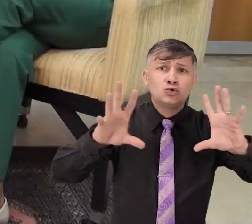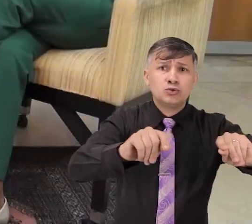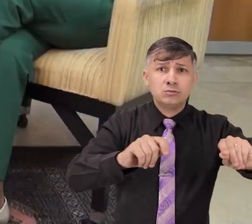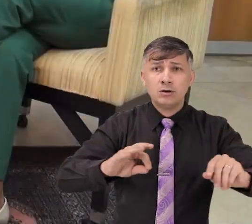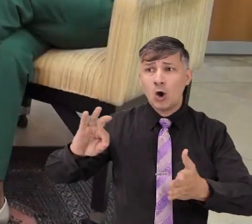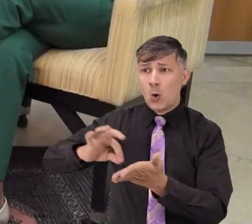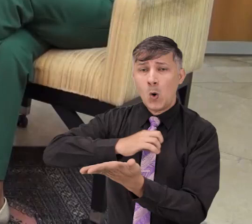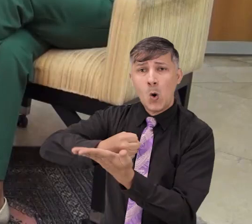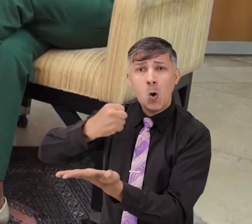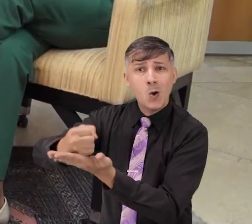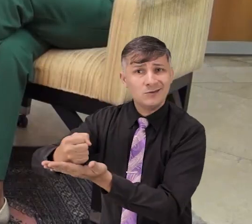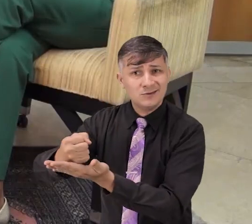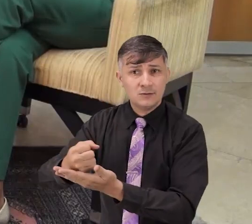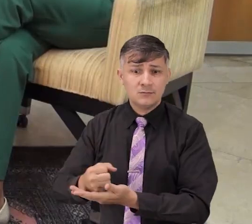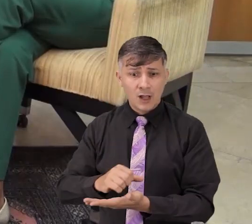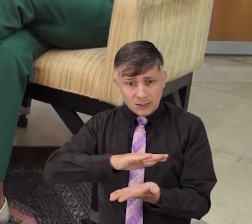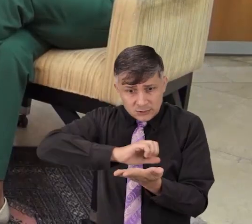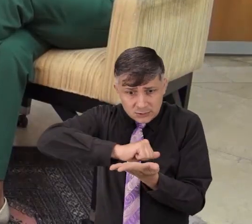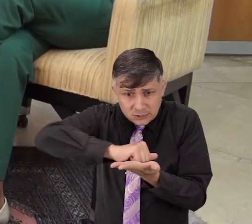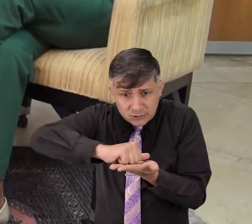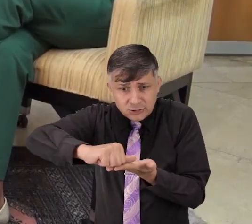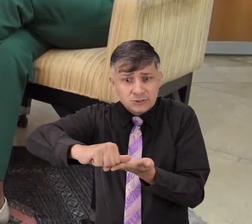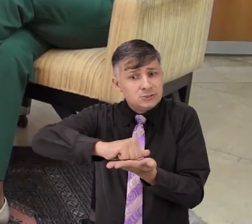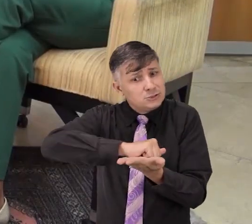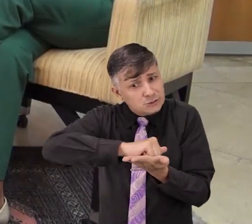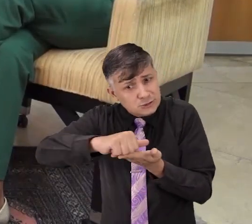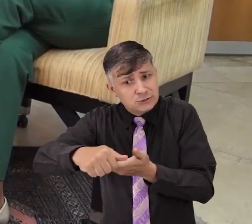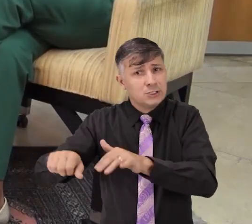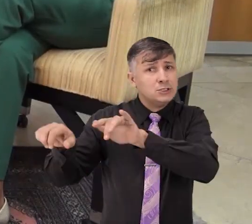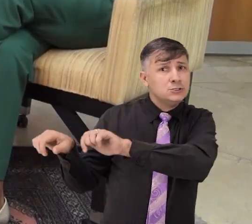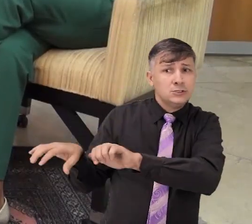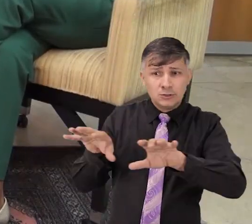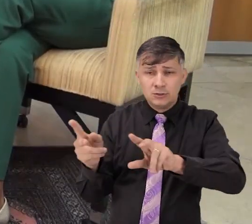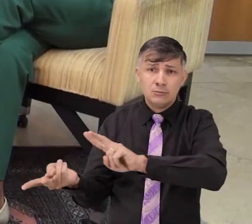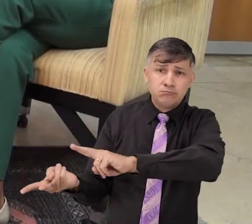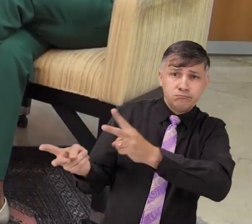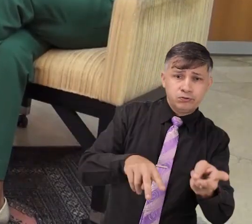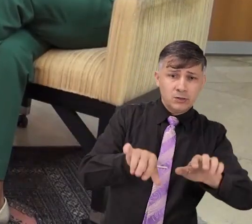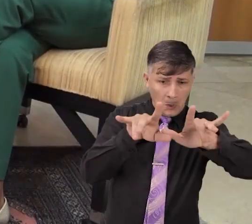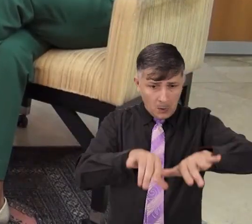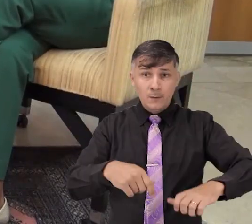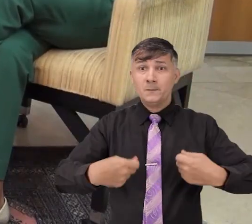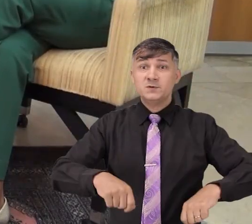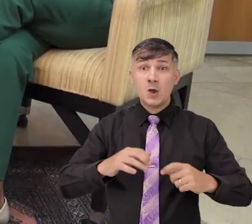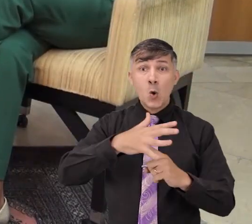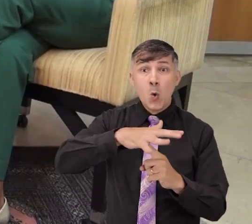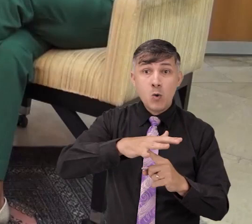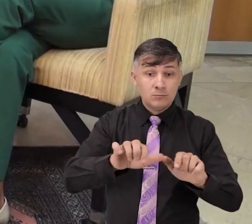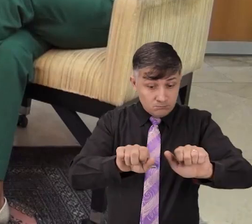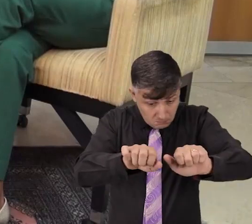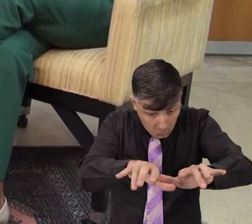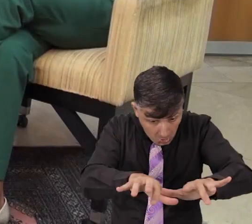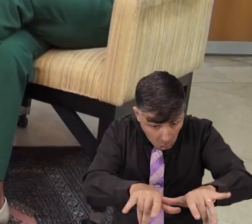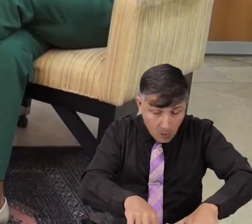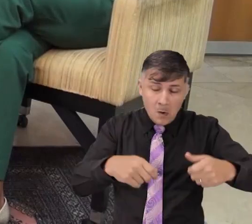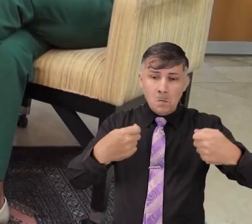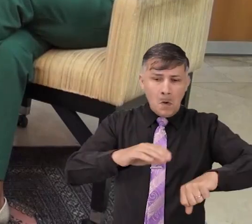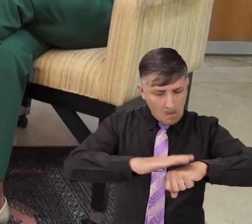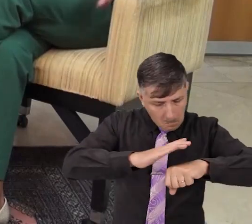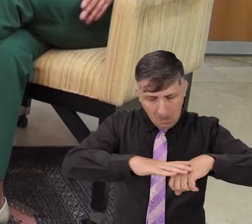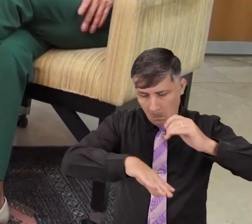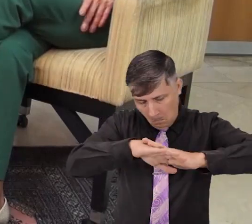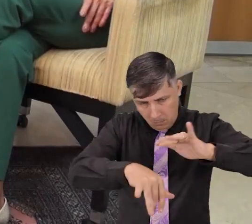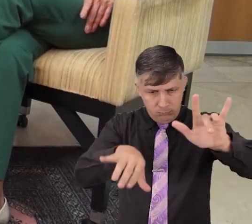precisa Você precisa da máquina, você tem que precisar estar fazendo o trabalho de digitalização. Claro. E muitos têm que contratar. Gasta